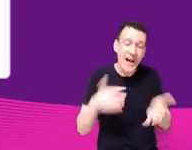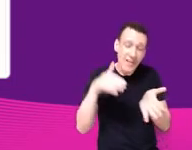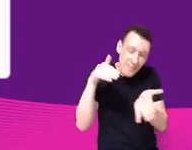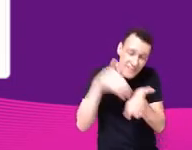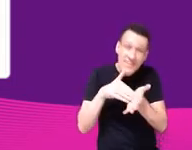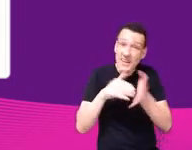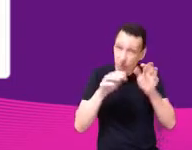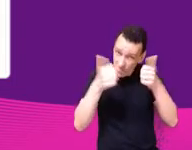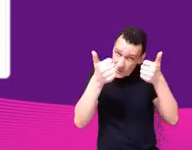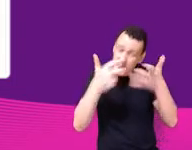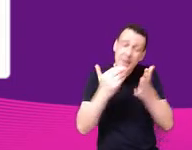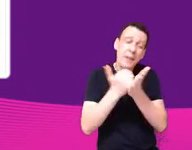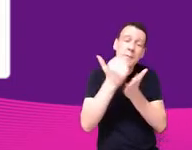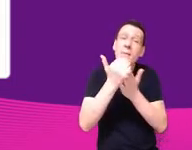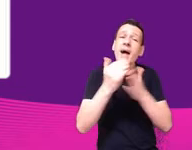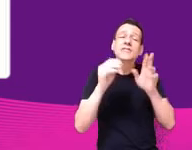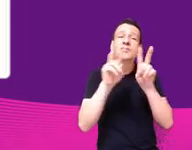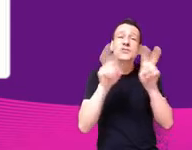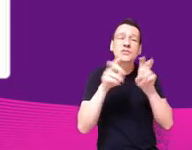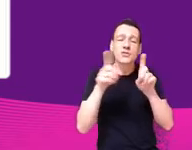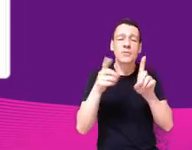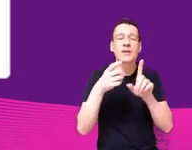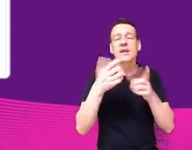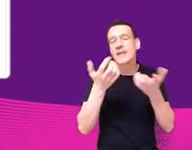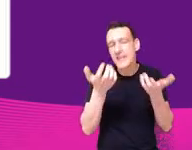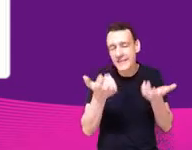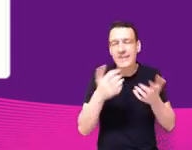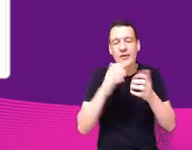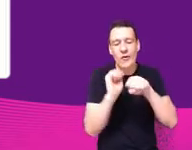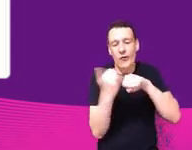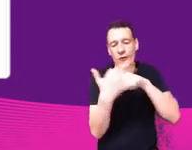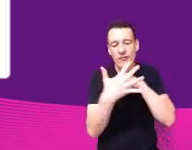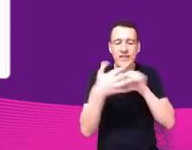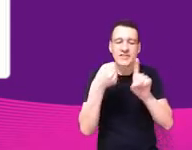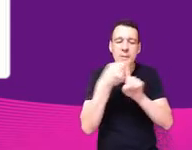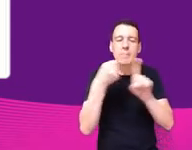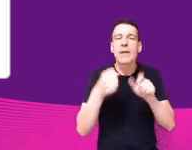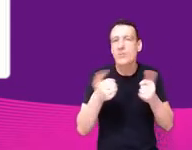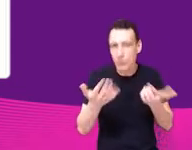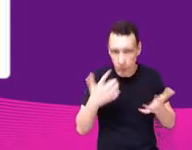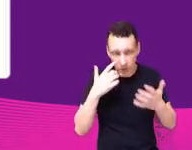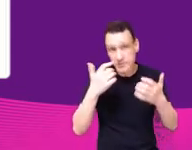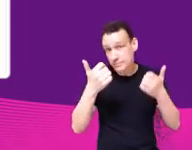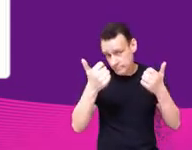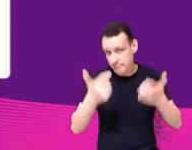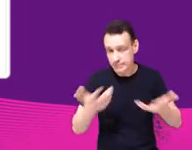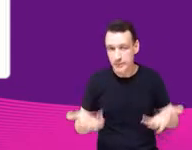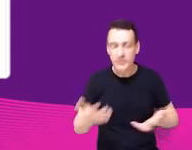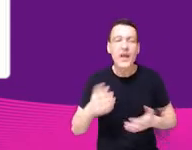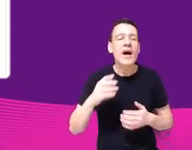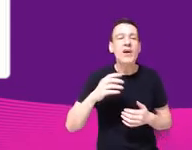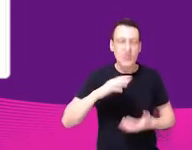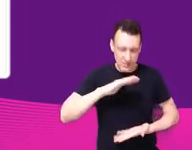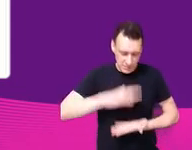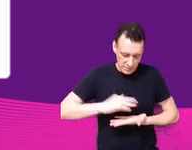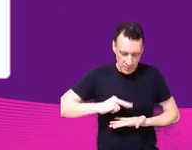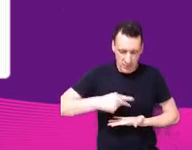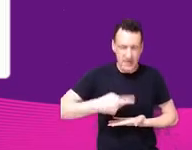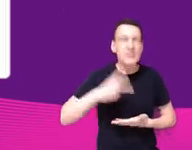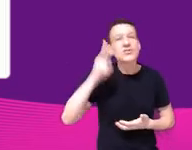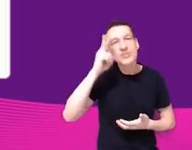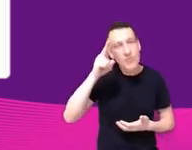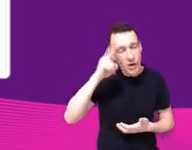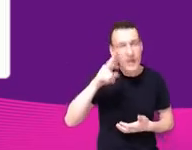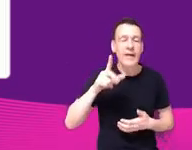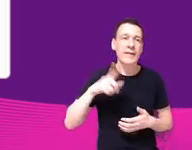apresentação. Bom, a história dos transplantes ela é pontuada, né, por frustrações, sucessos